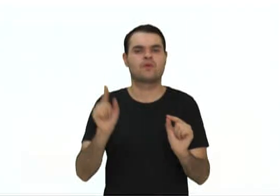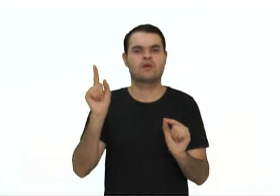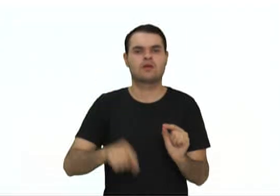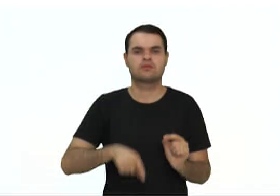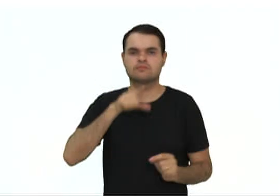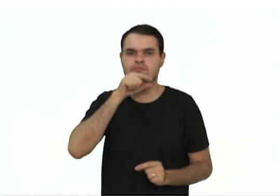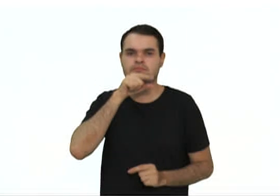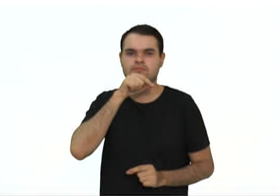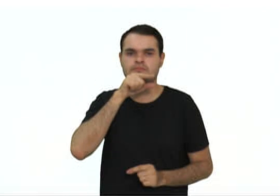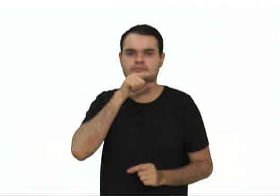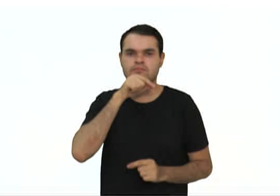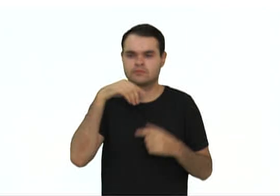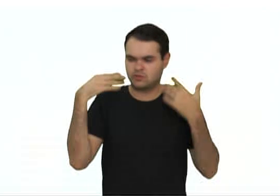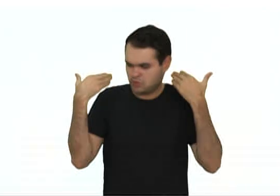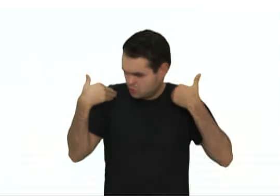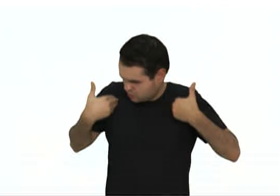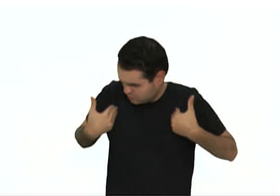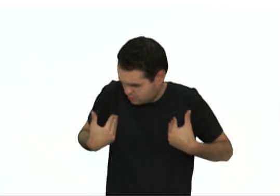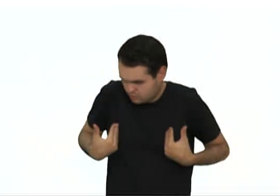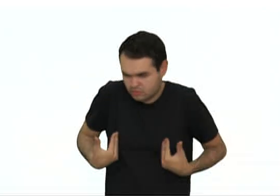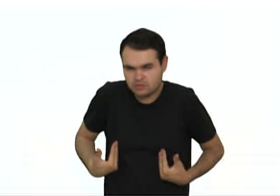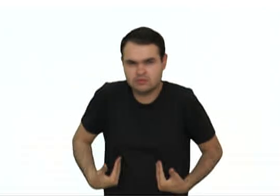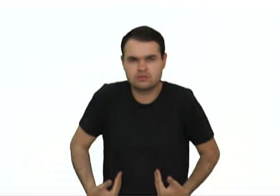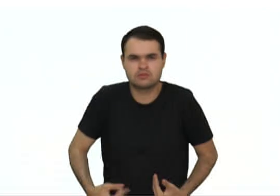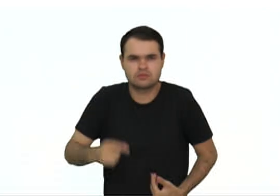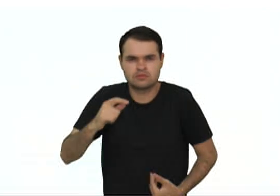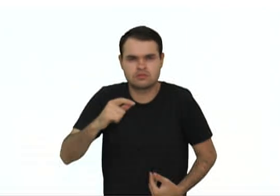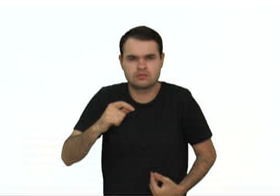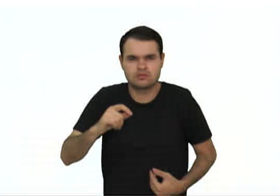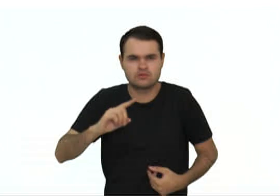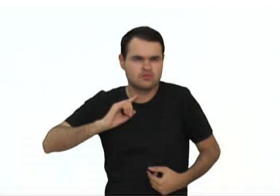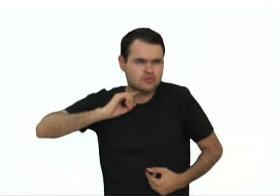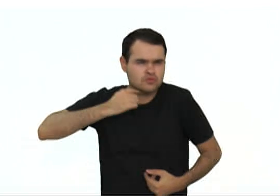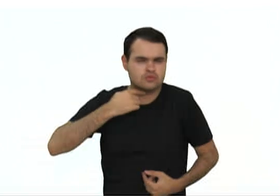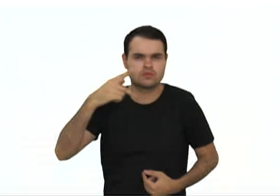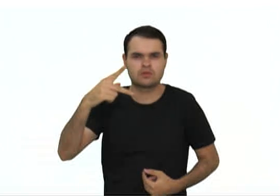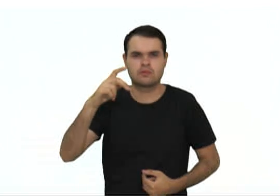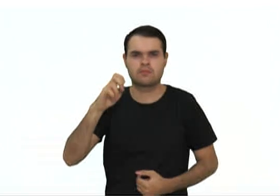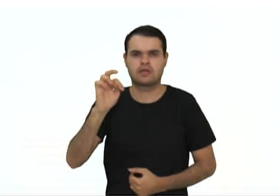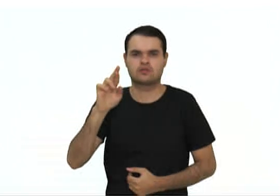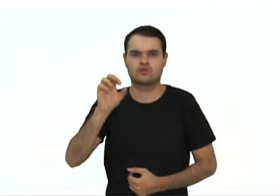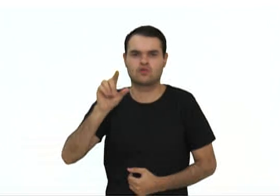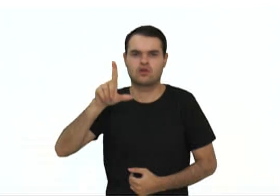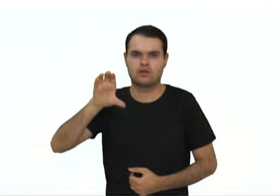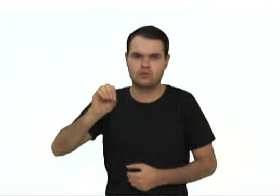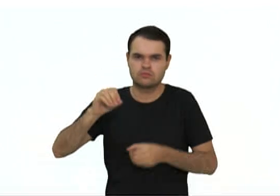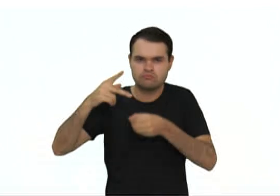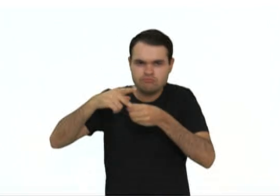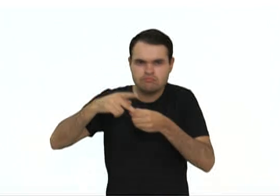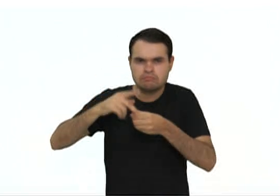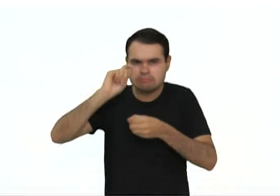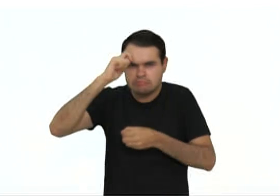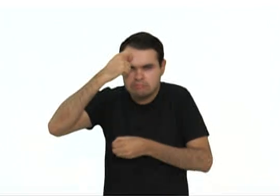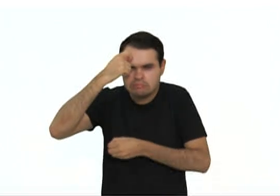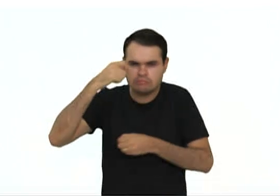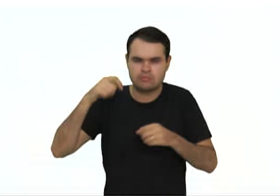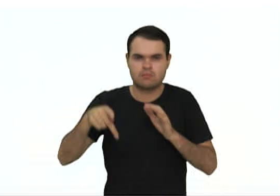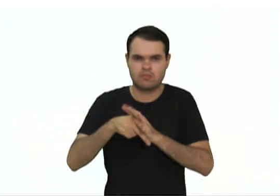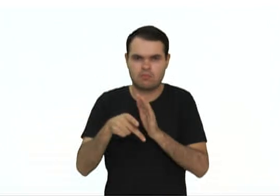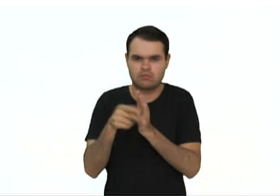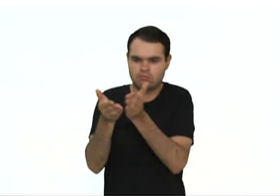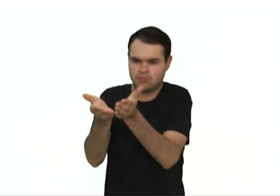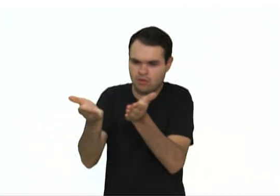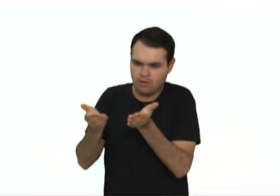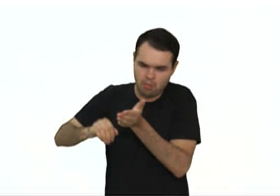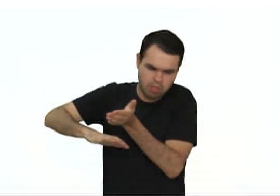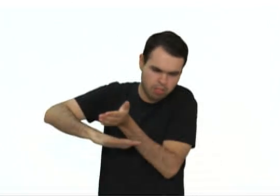ave com o seu corpo coberto de petróleo. Provavelmente essa ave ela foi fotografada em uma área onde houve um derramamento de